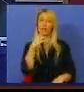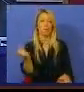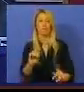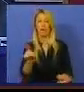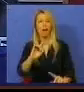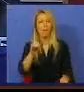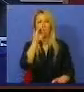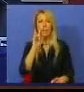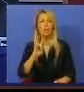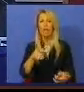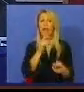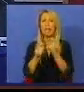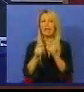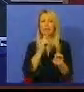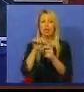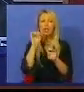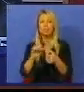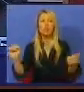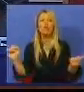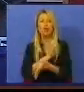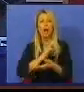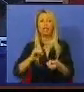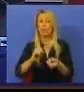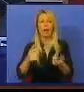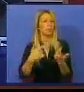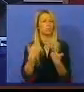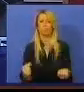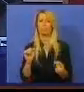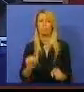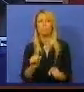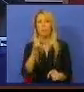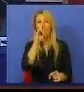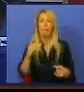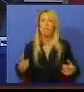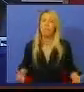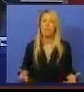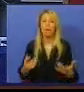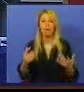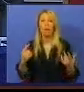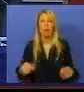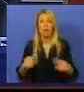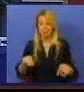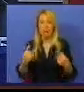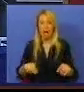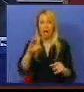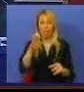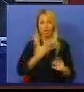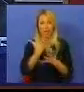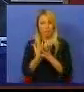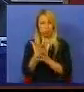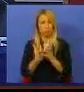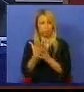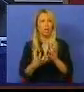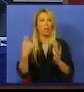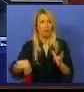Expresso. Aliás, cedeu até, quero lhe agradecer, à Comissão, o CD com essa gravação. Agradeço,